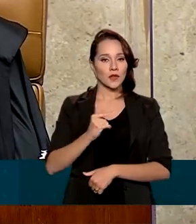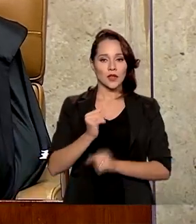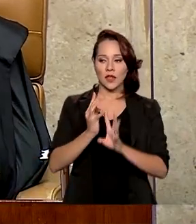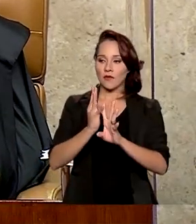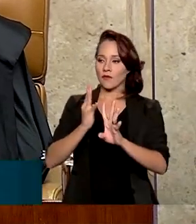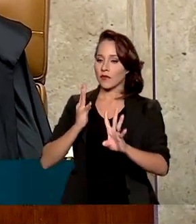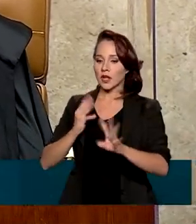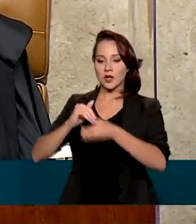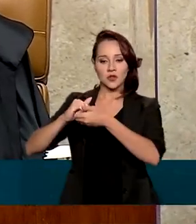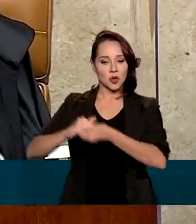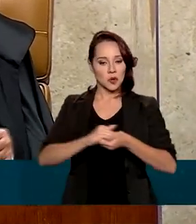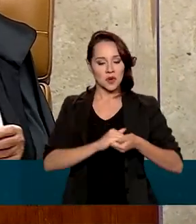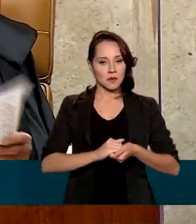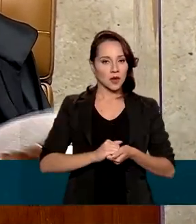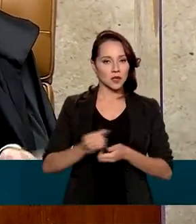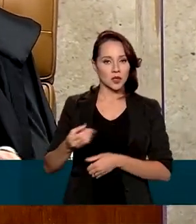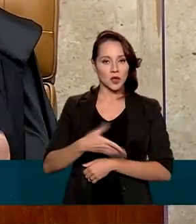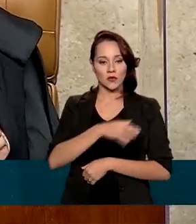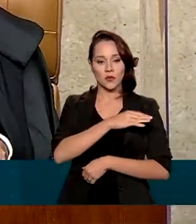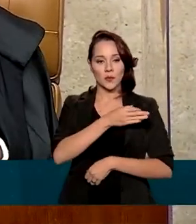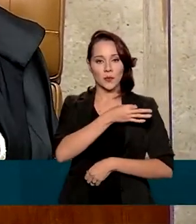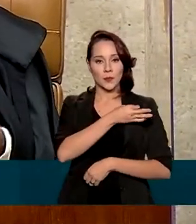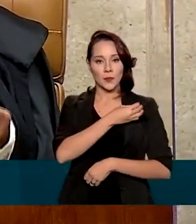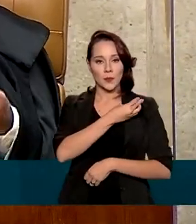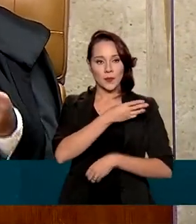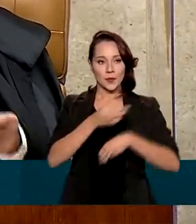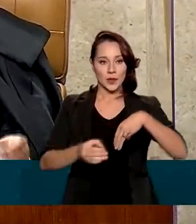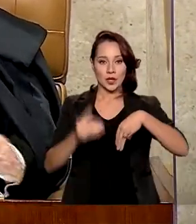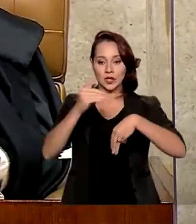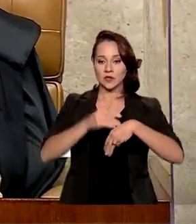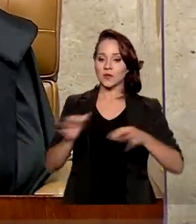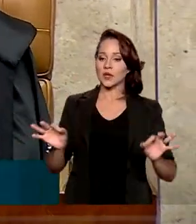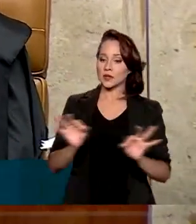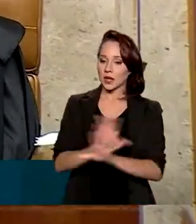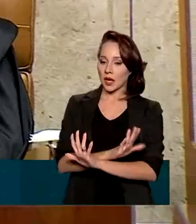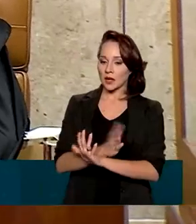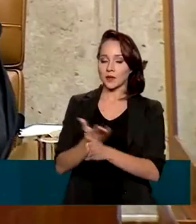fila de cumprimentos ao novo ministro. Está encerrada a sessão.